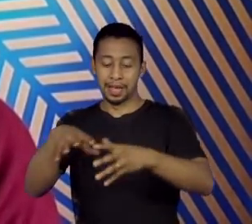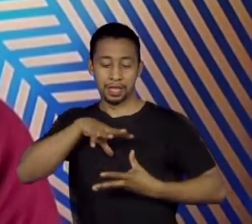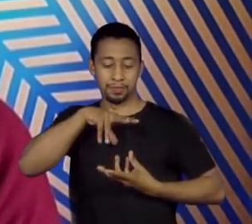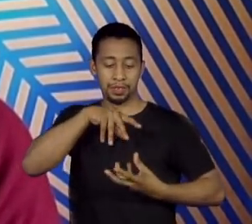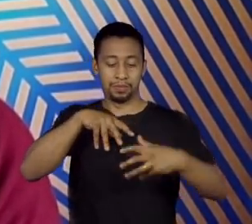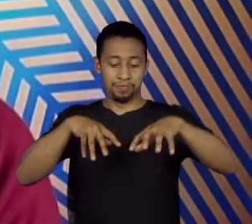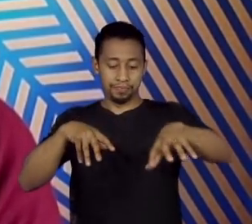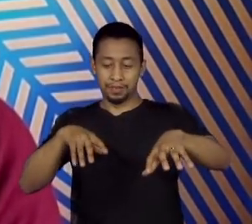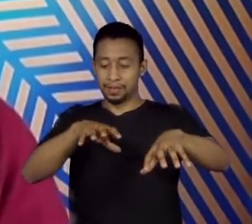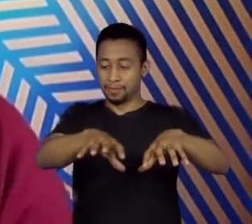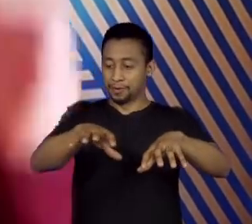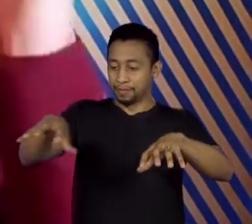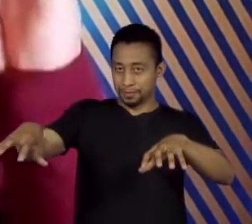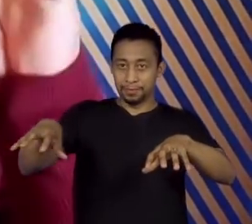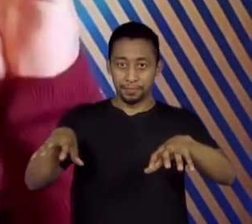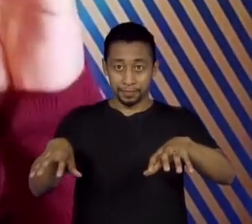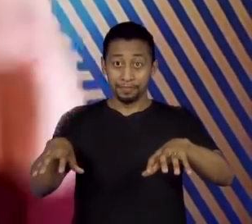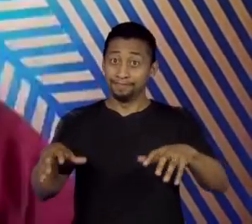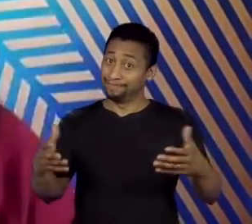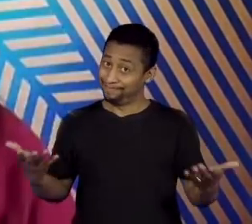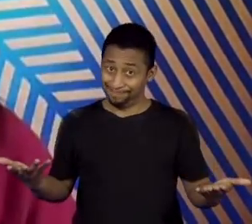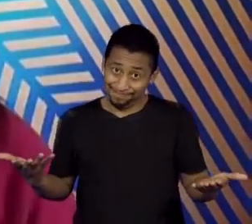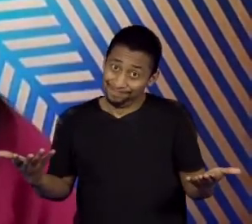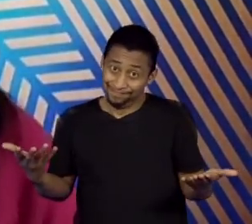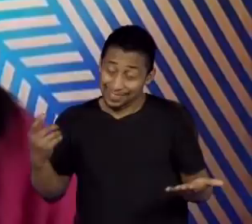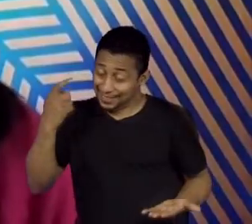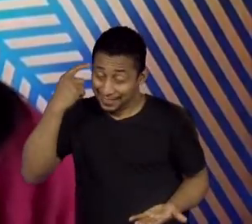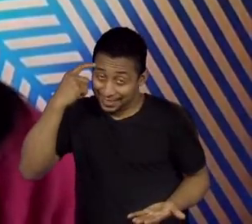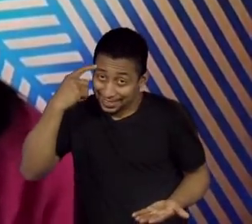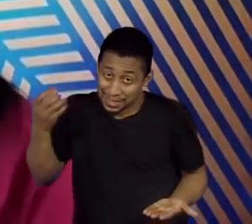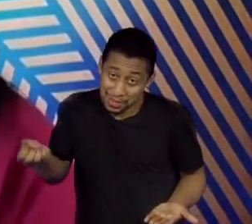é uma ideia moderna.